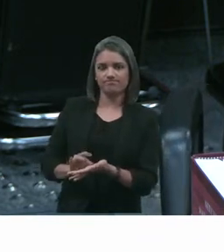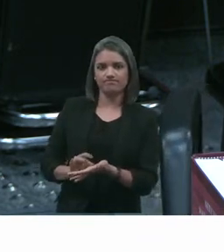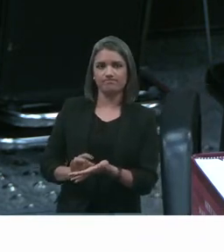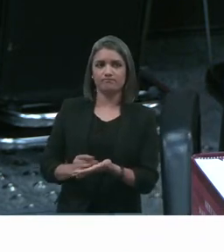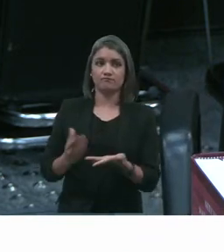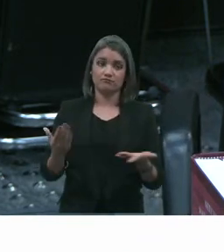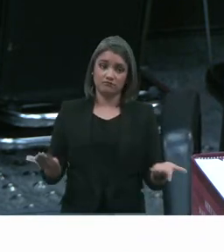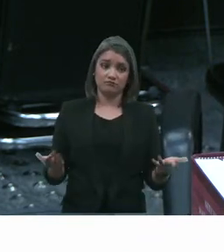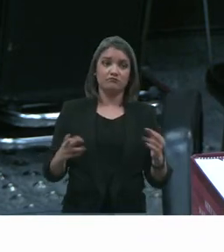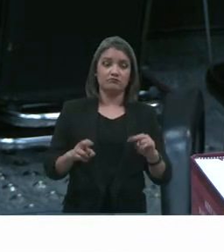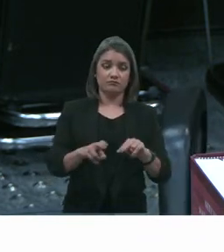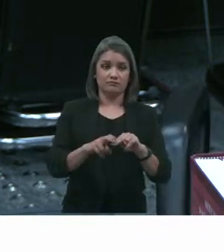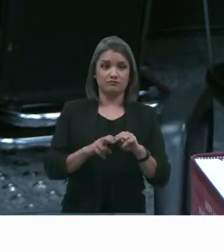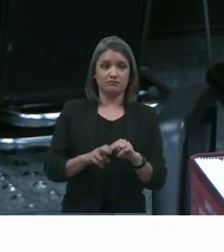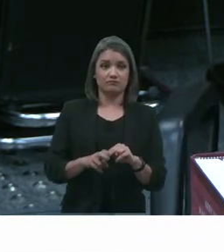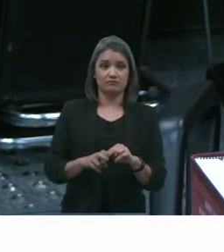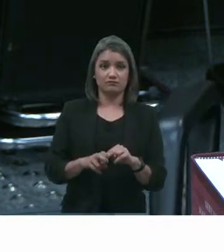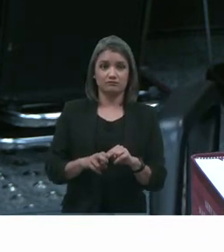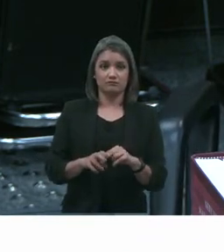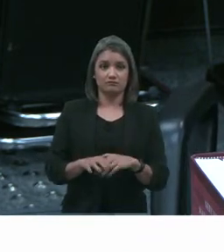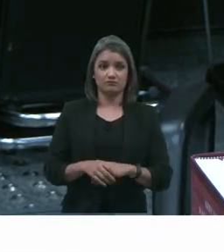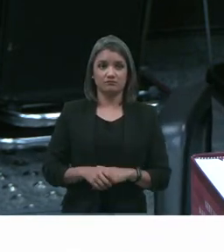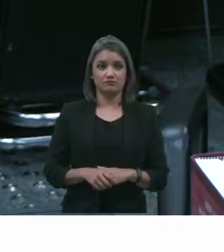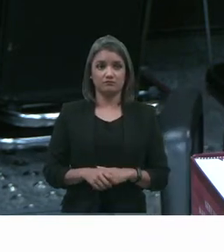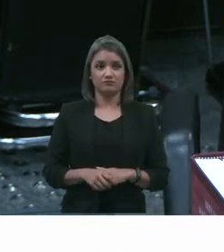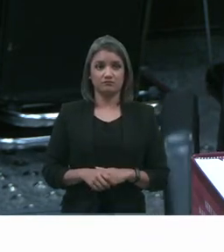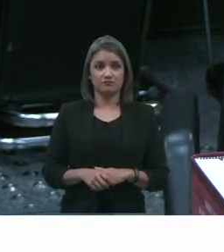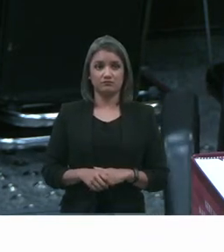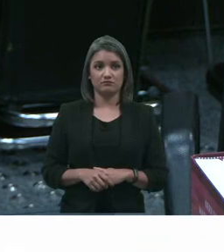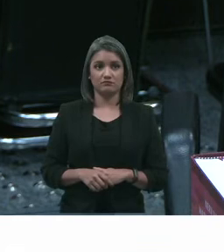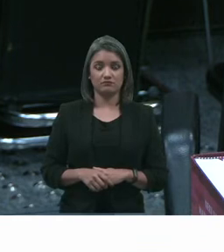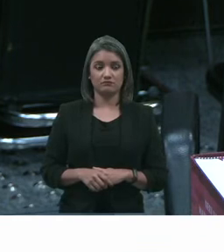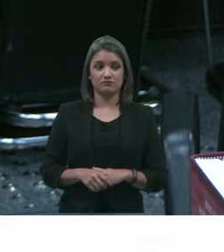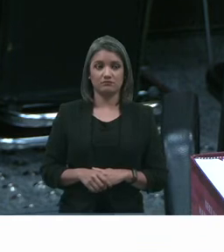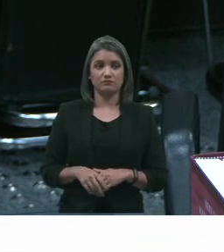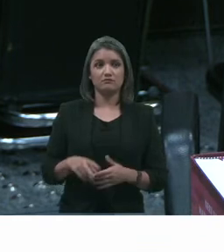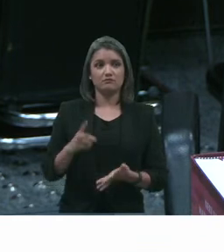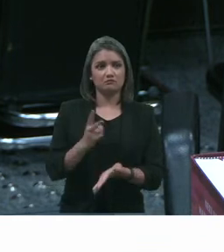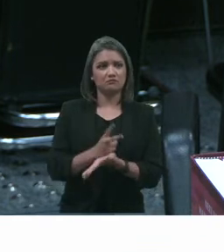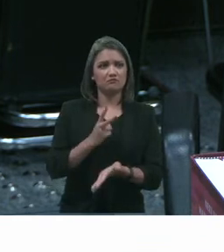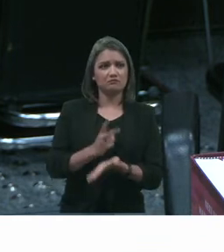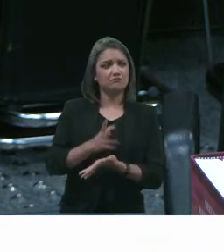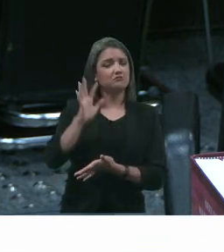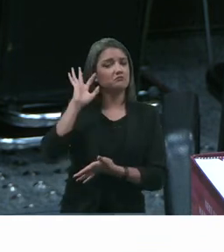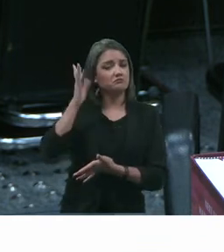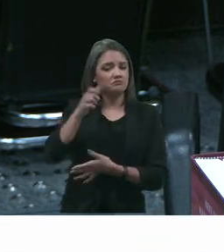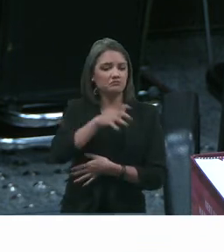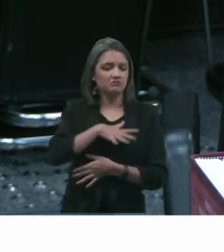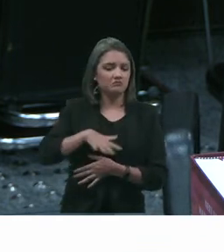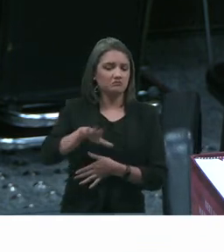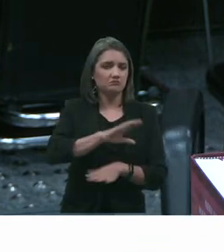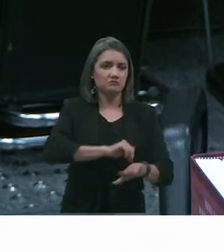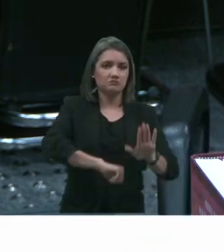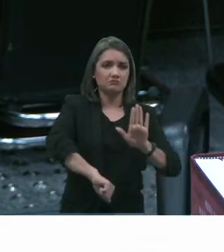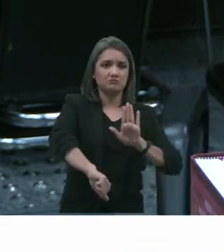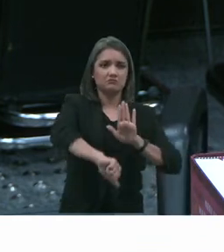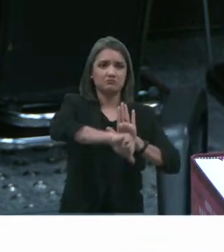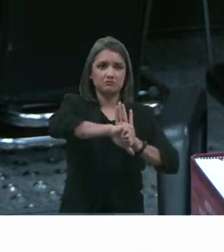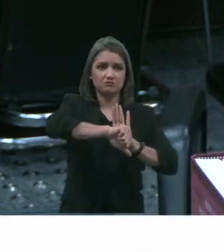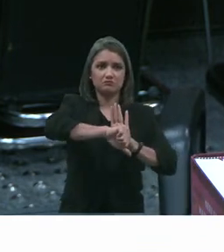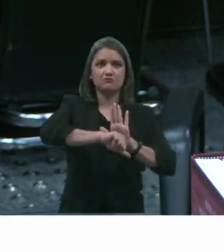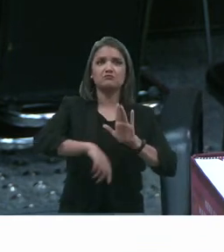dessa forma, independentemente da decisão proferida na esfera criminal e considerando